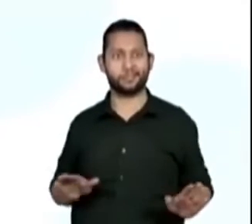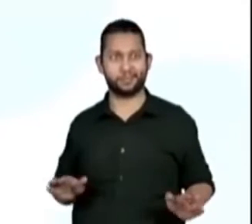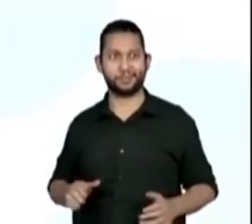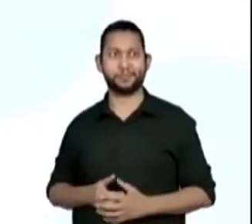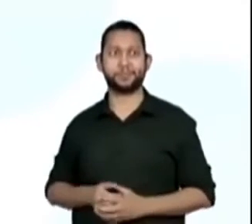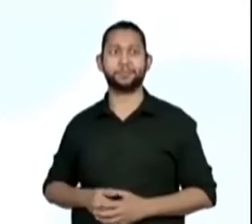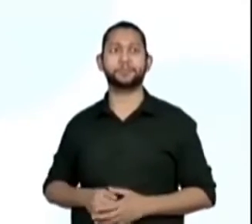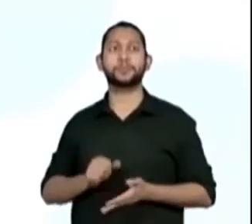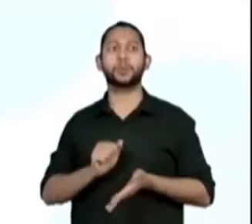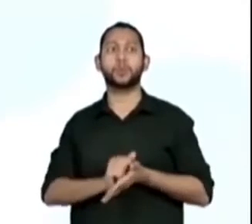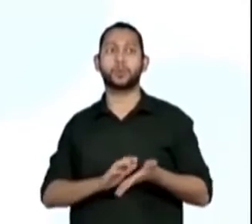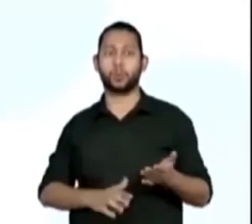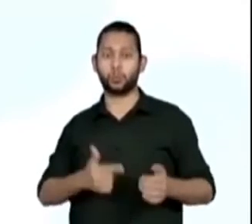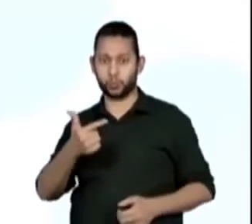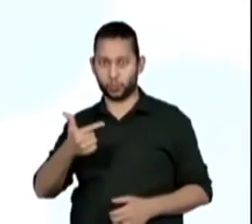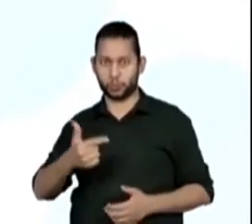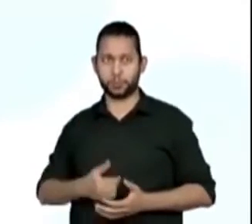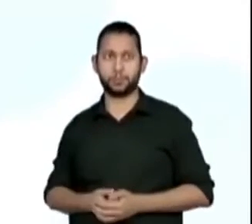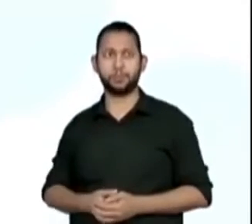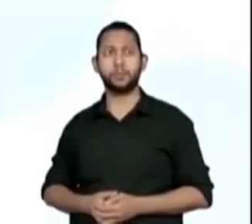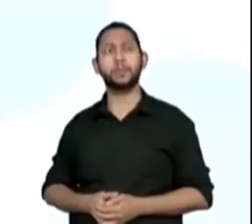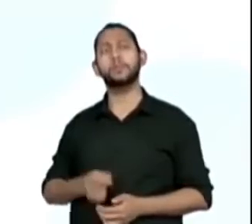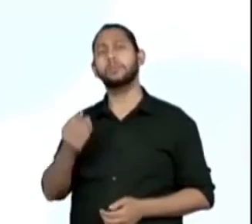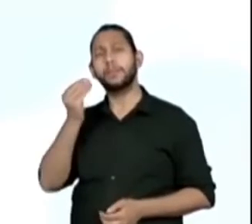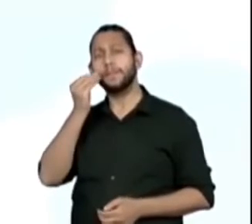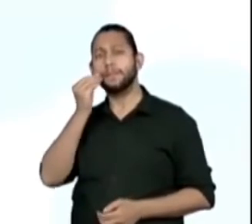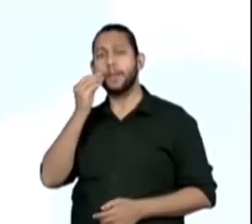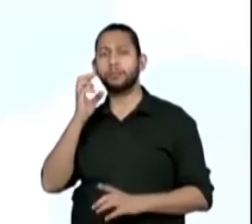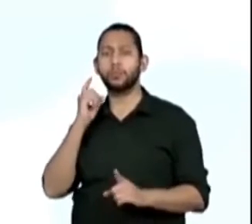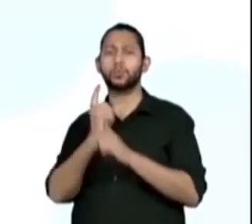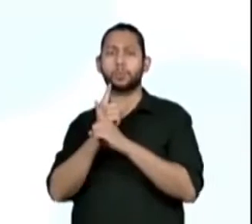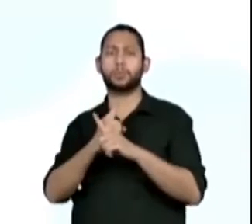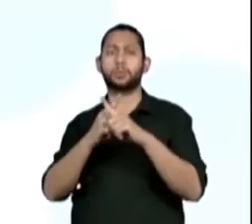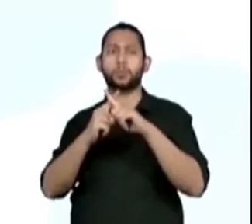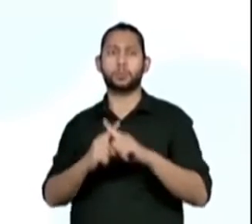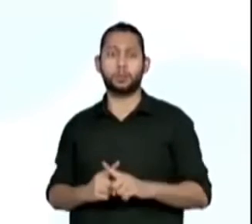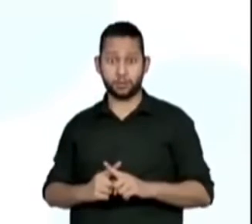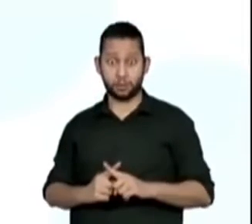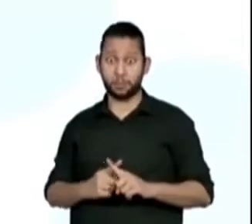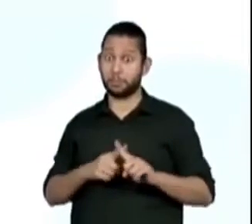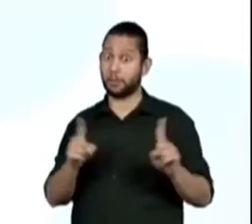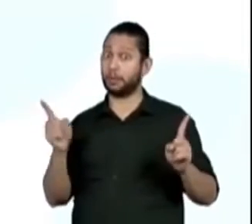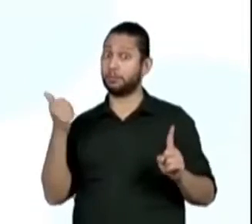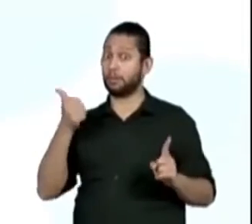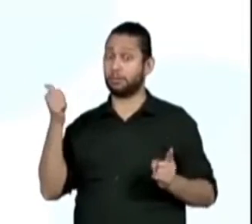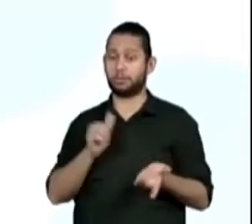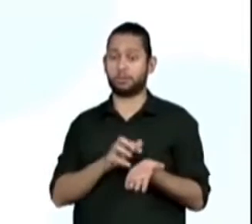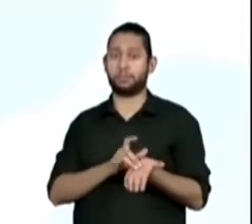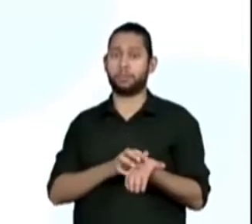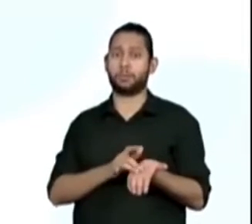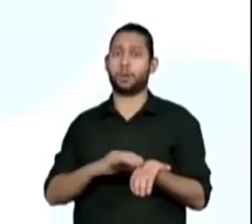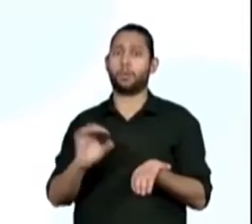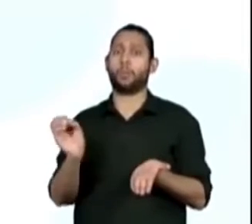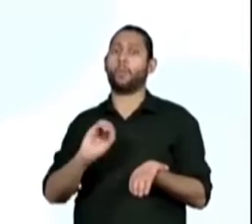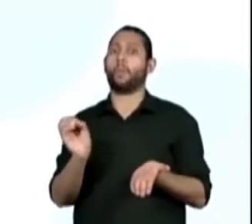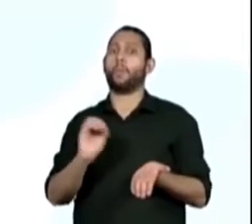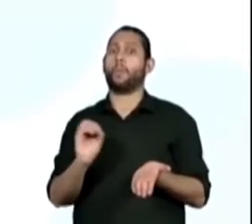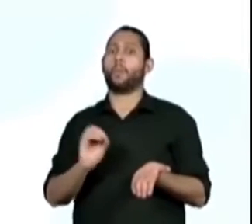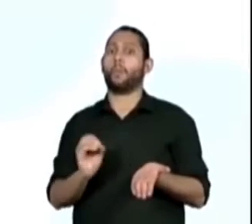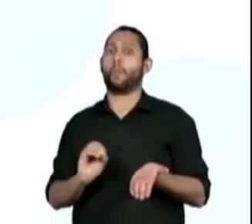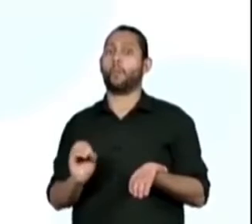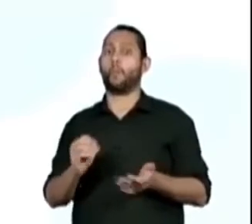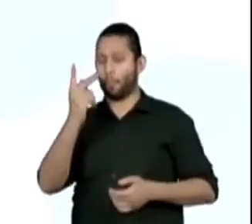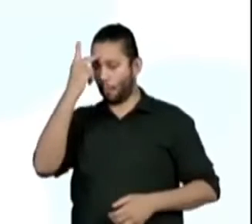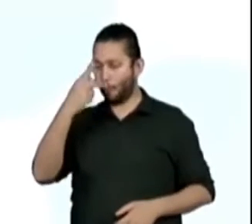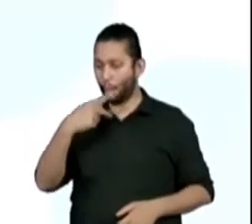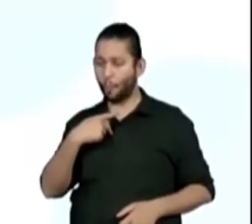2. Determine os resultados das multiplicações sem utilizar a calculadora.